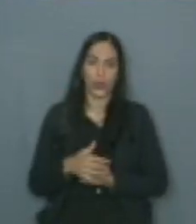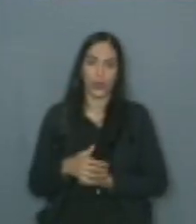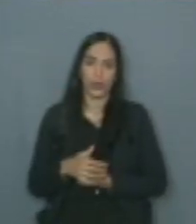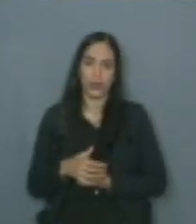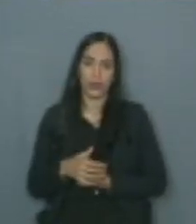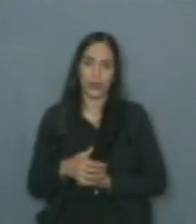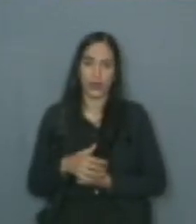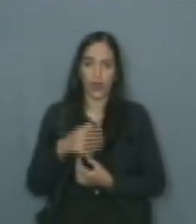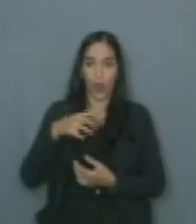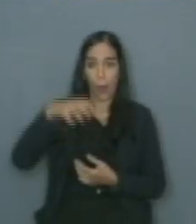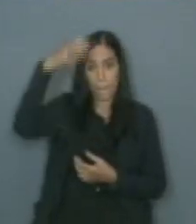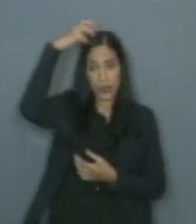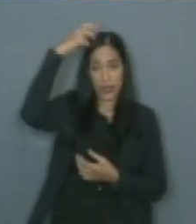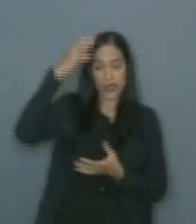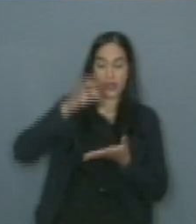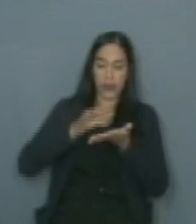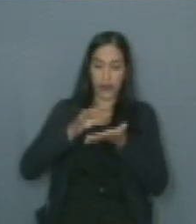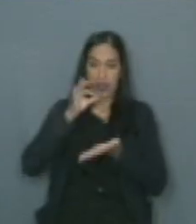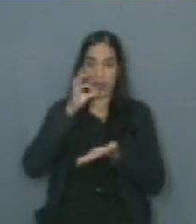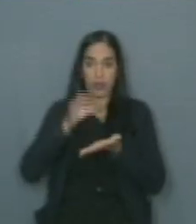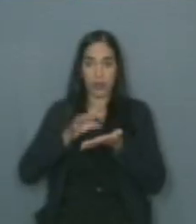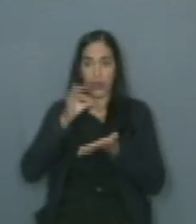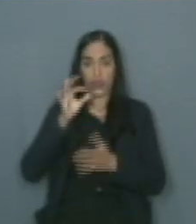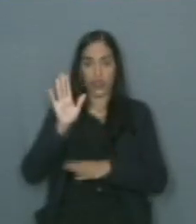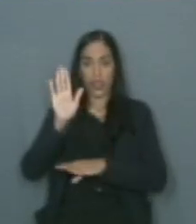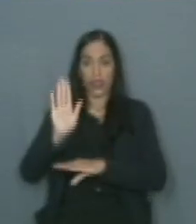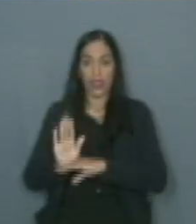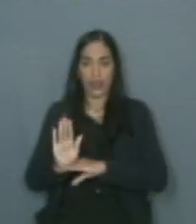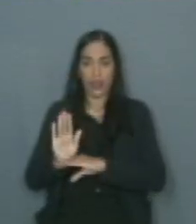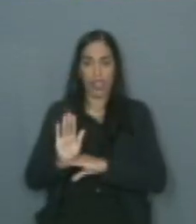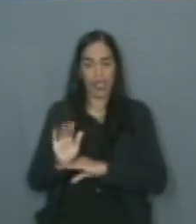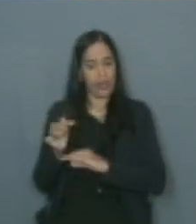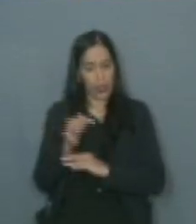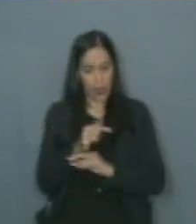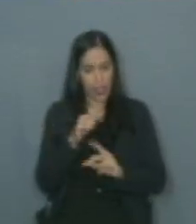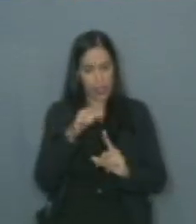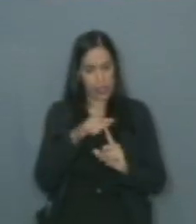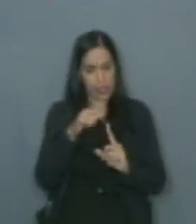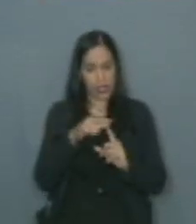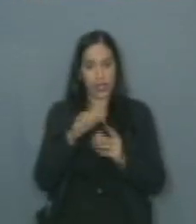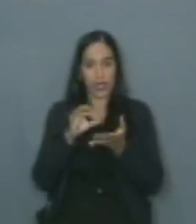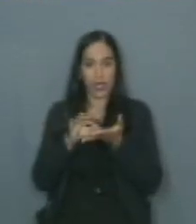o príncipe vai tomar o chazinho da tarde dele com esse tipo de xícara aqui?